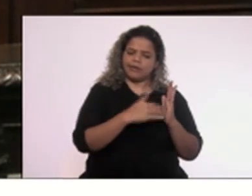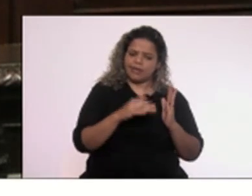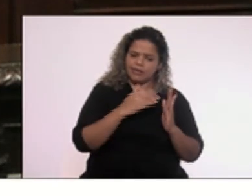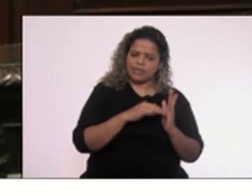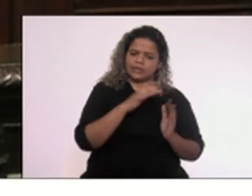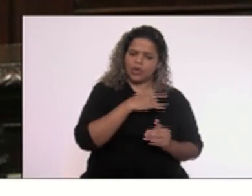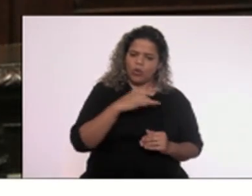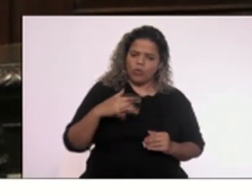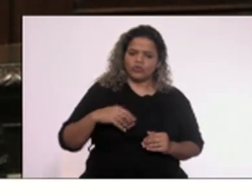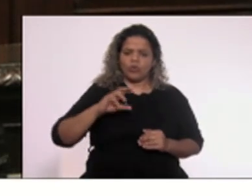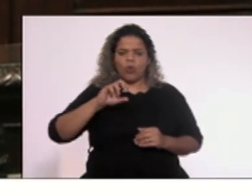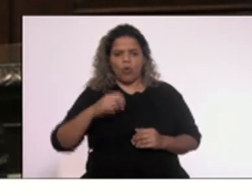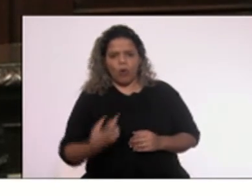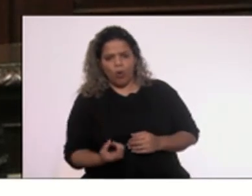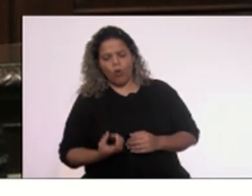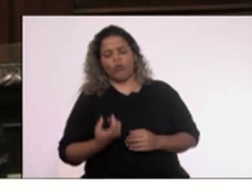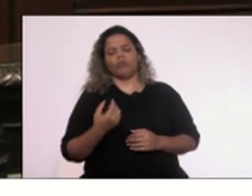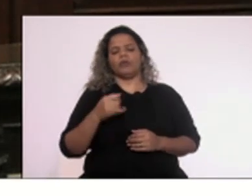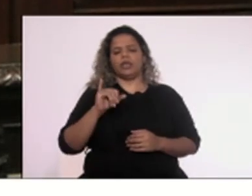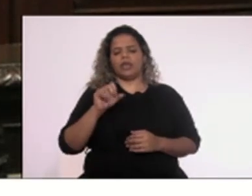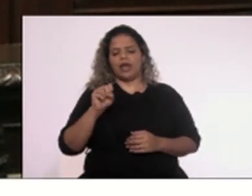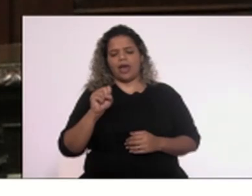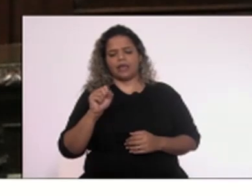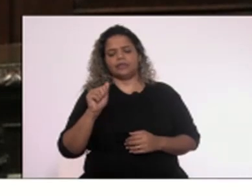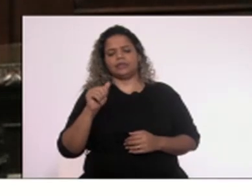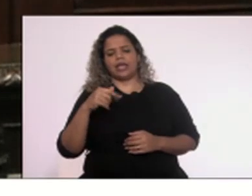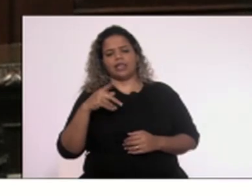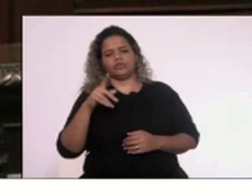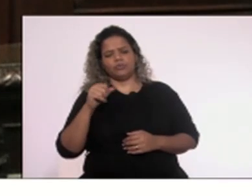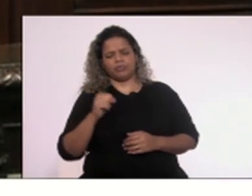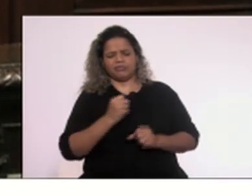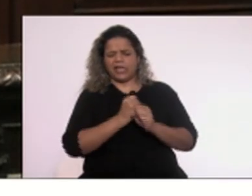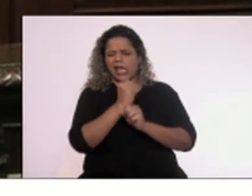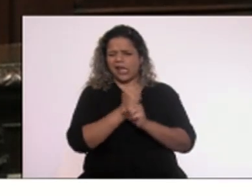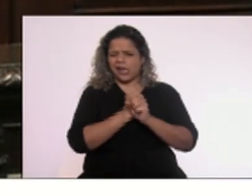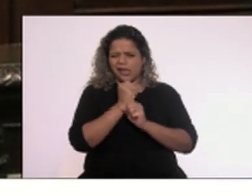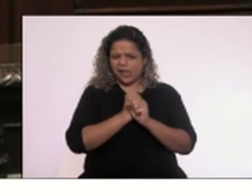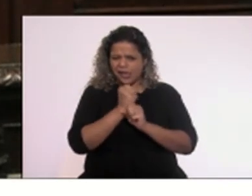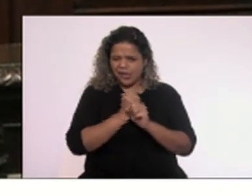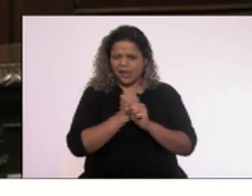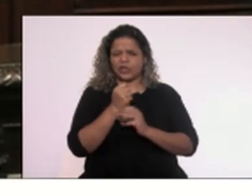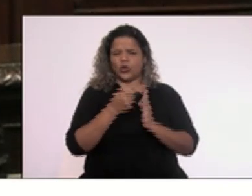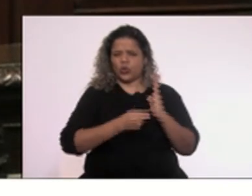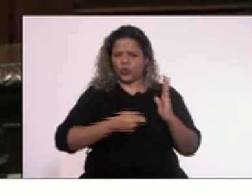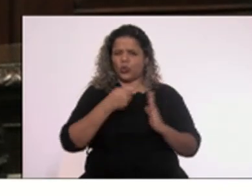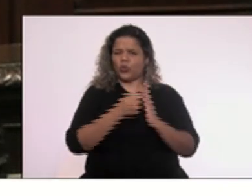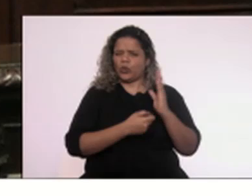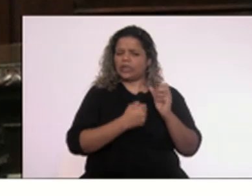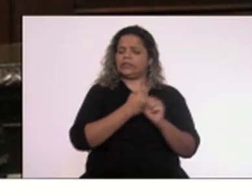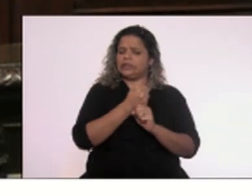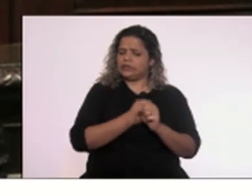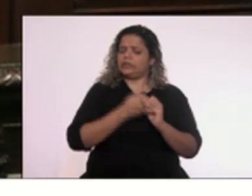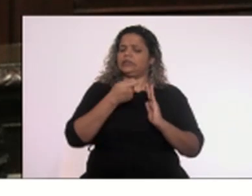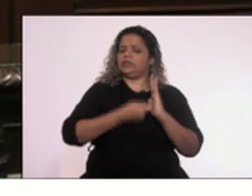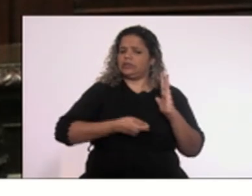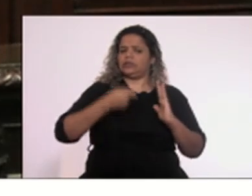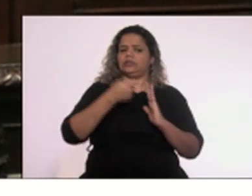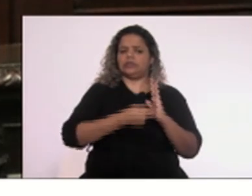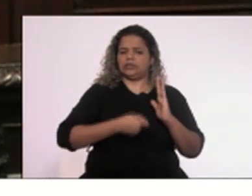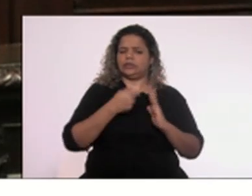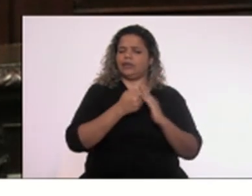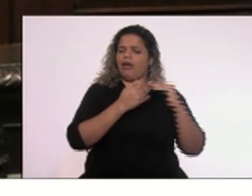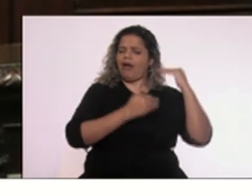Saúde, sejam servidores do IASERJ. É uma luta de décadas, uma luta muito dura que vem